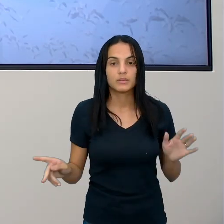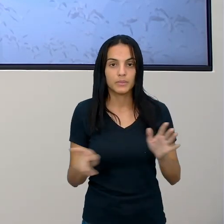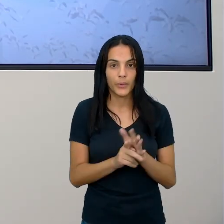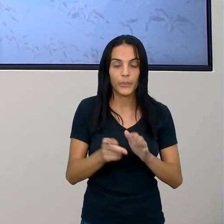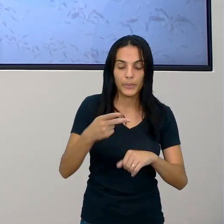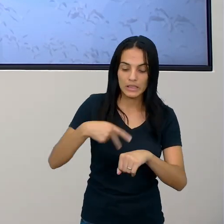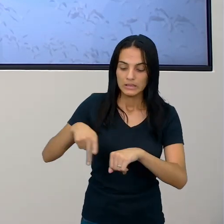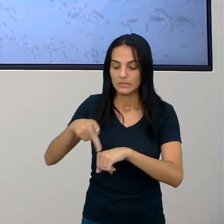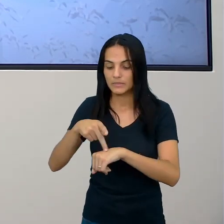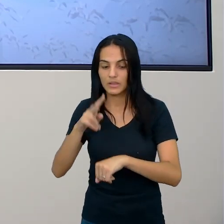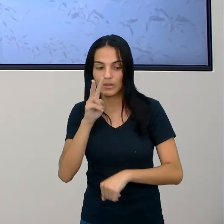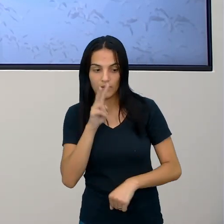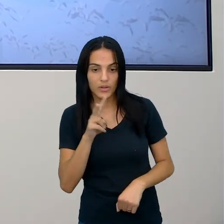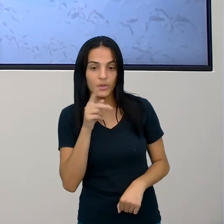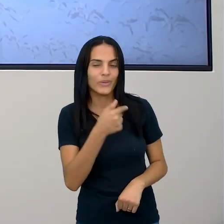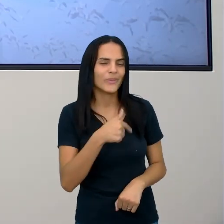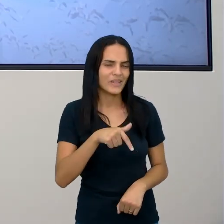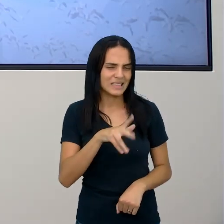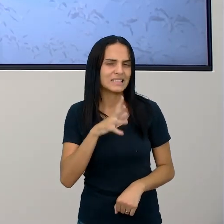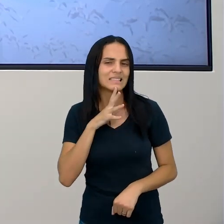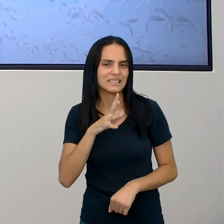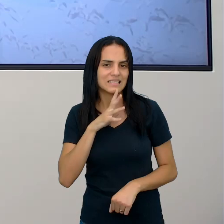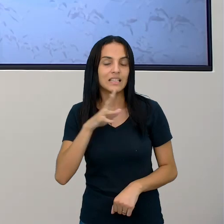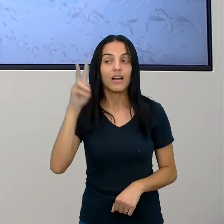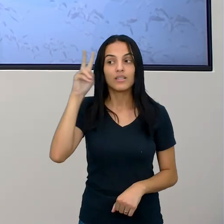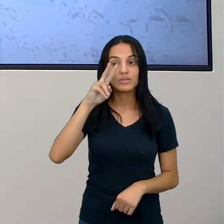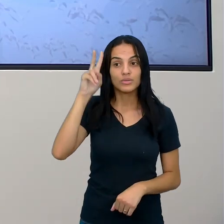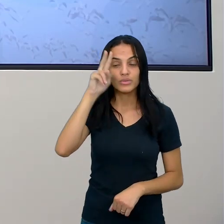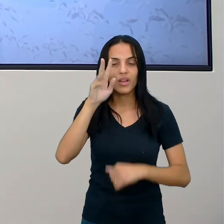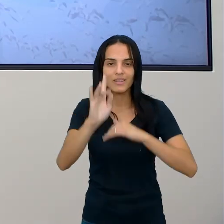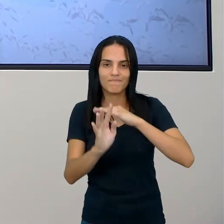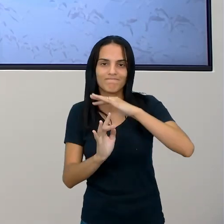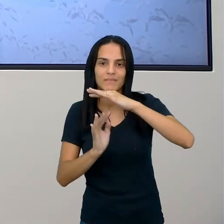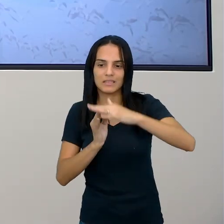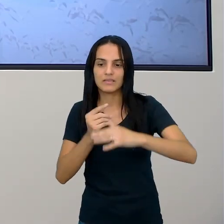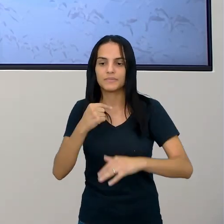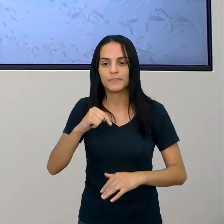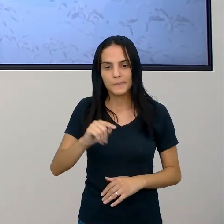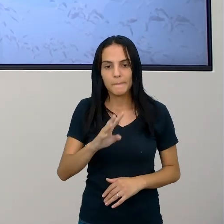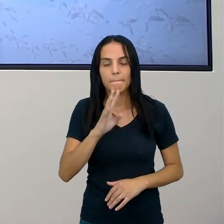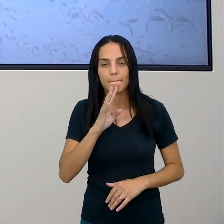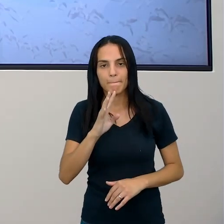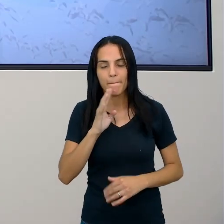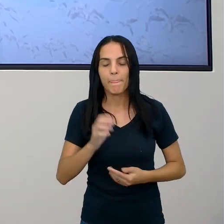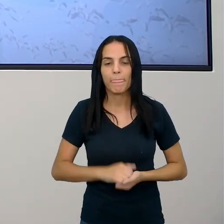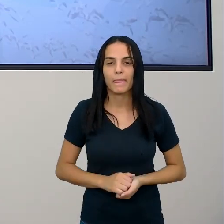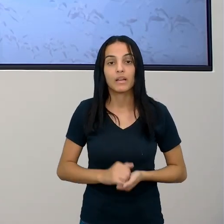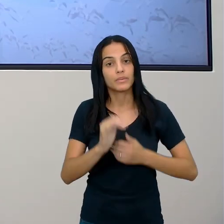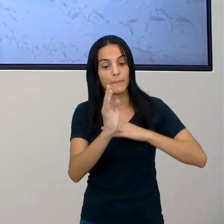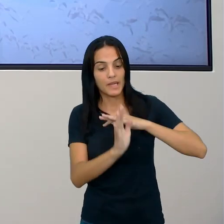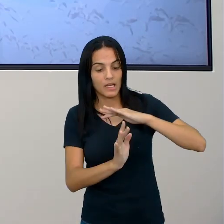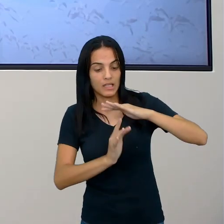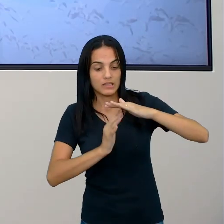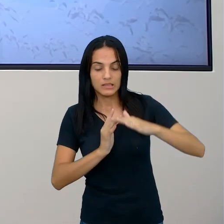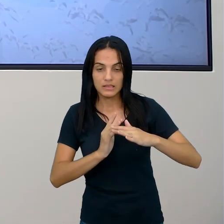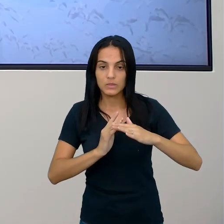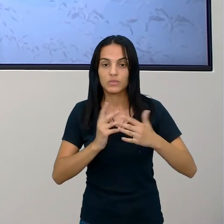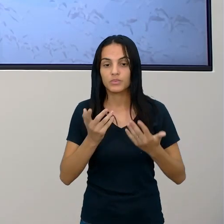também conhecemos muito bem essa história da migração. E tanto da migração,